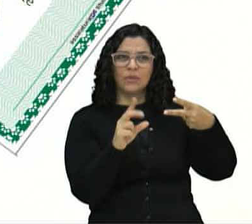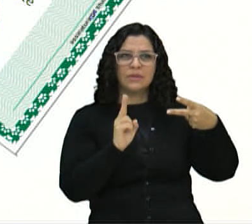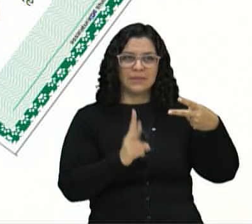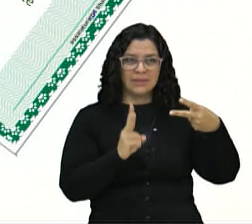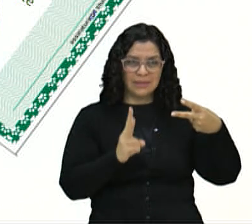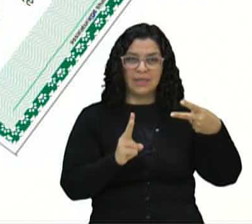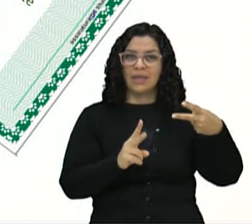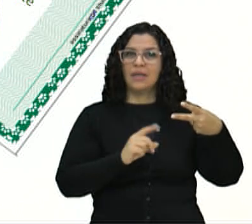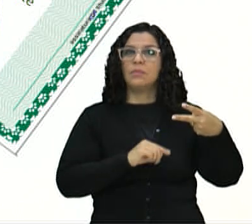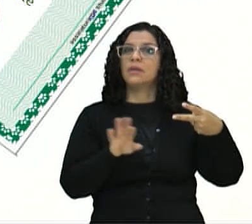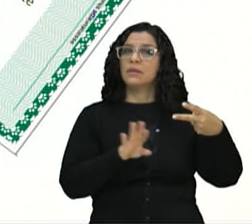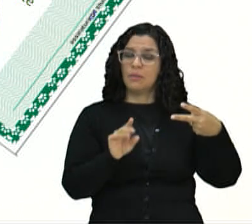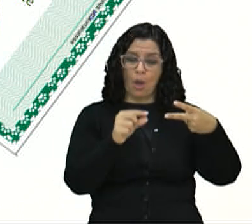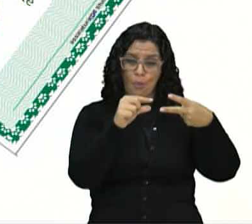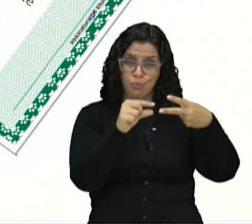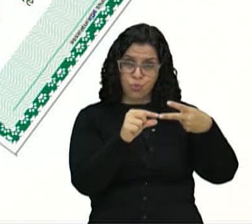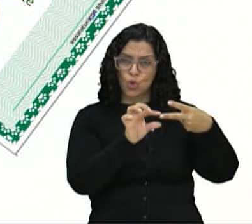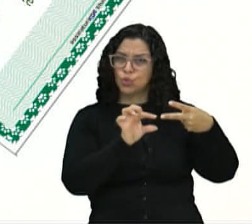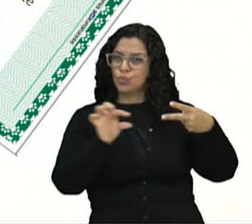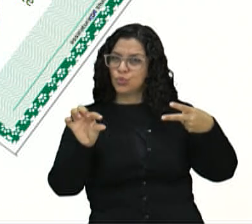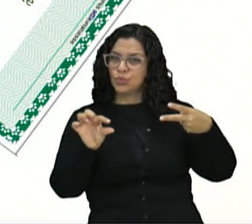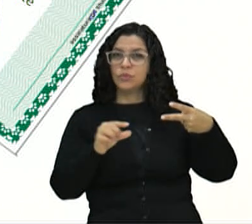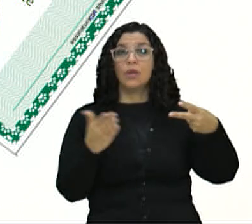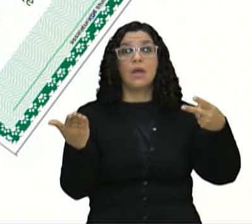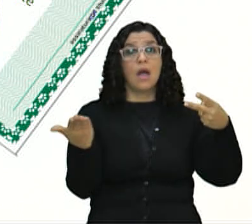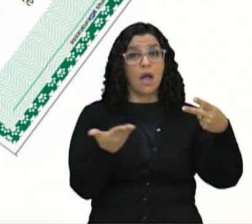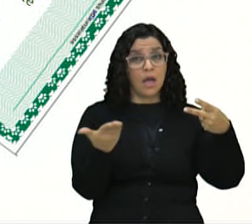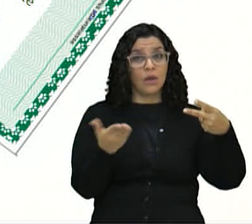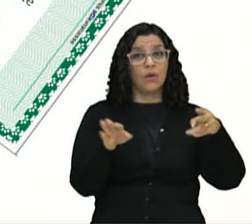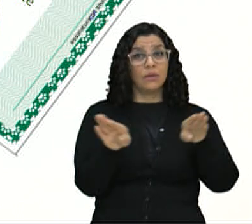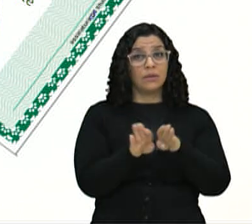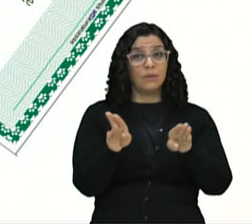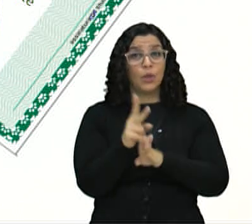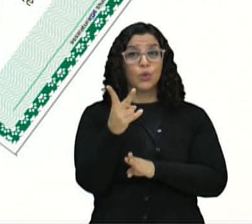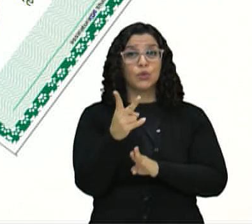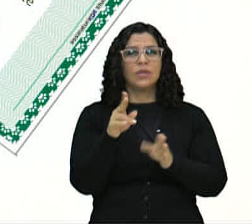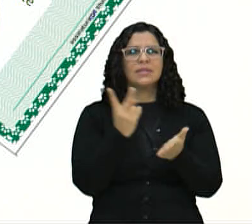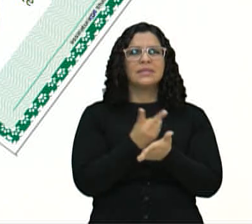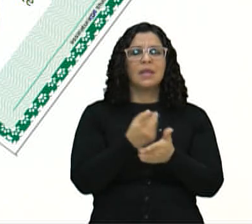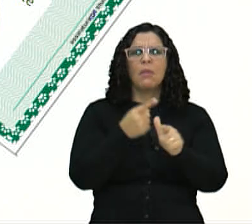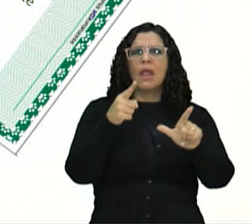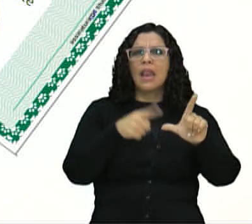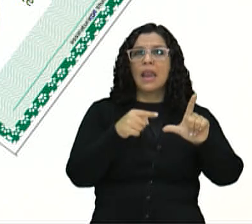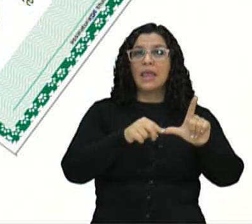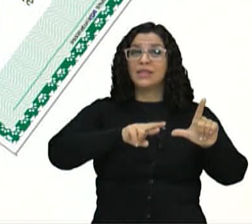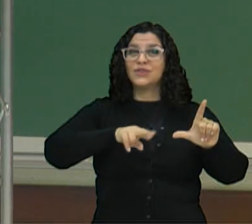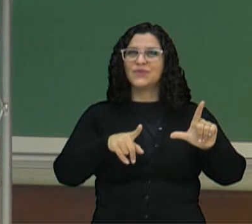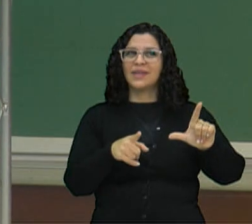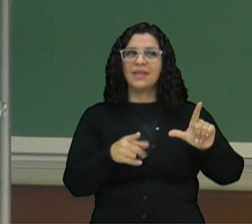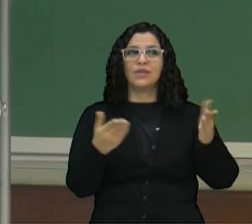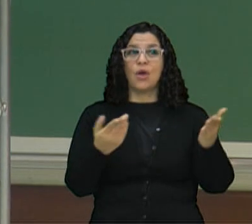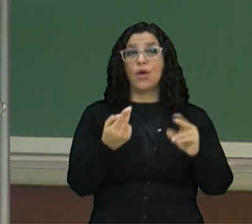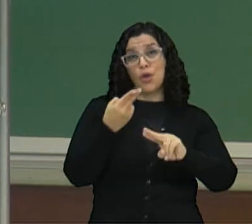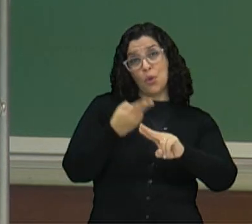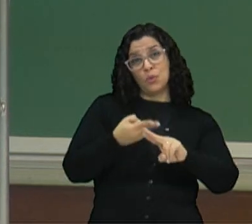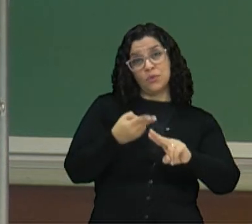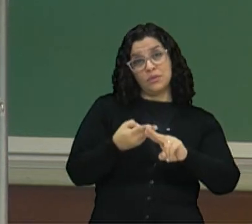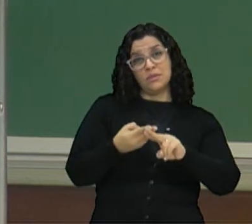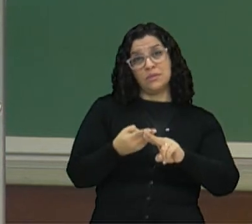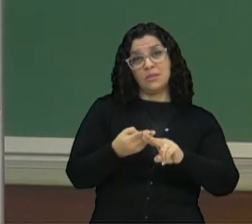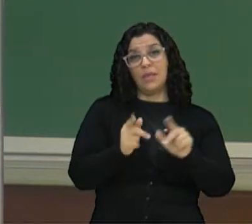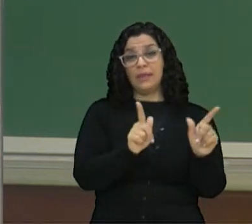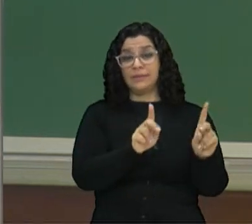este nome em letras minúsculas e ambas as palavrinhas destacadas do texto. Eu aqui coloquei